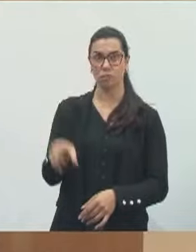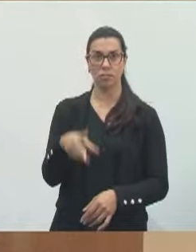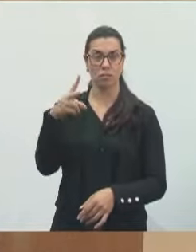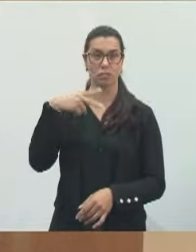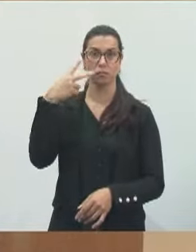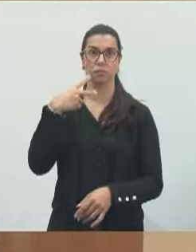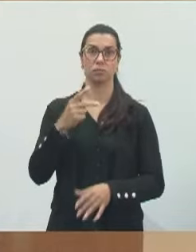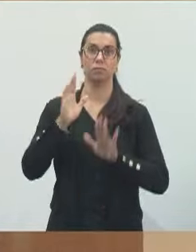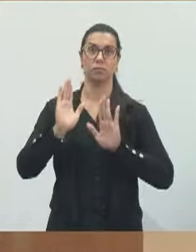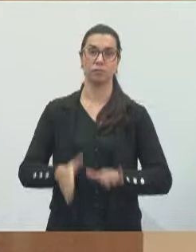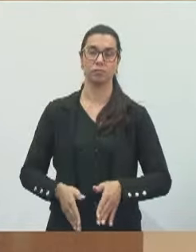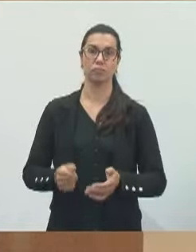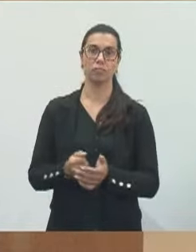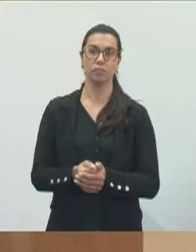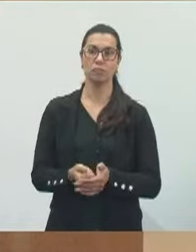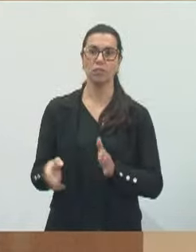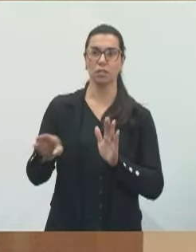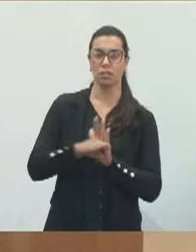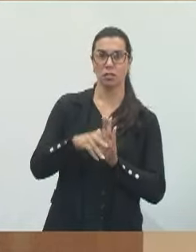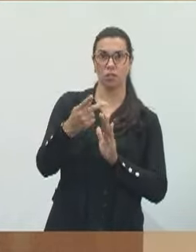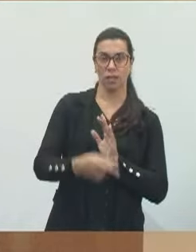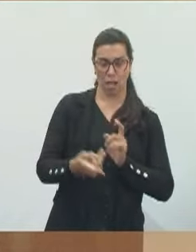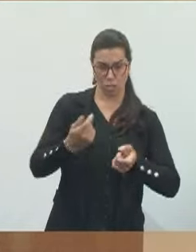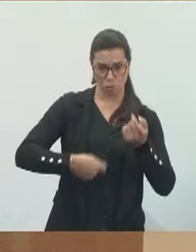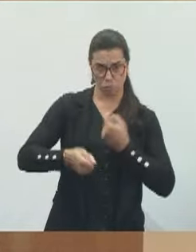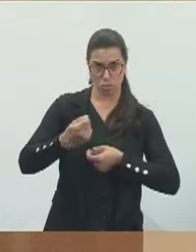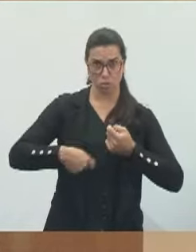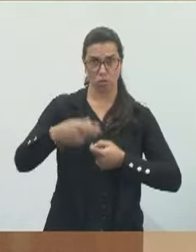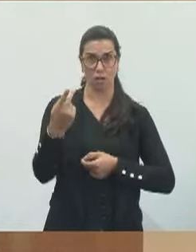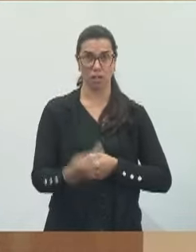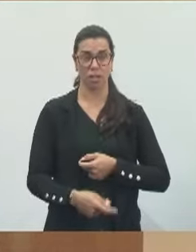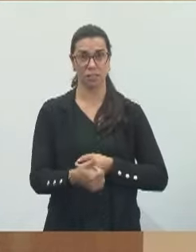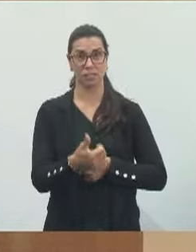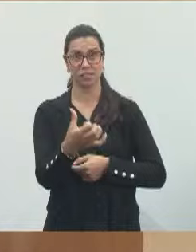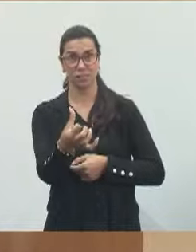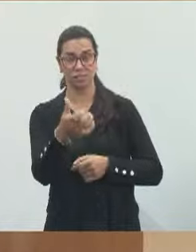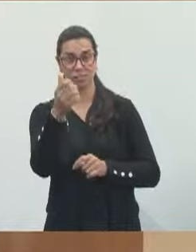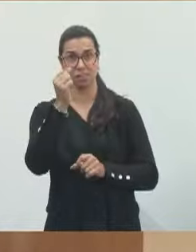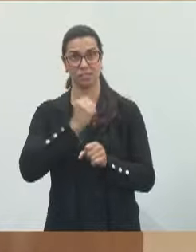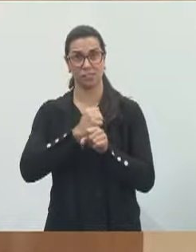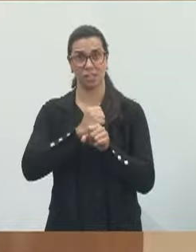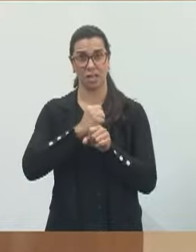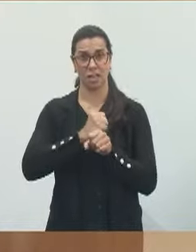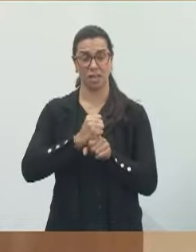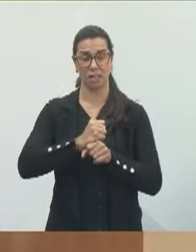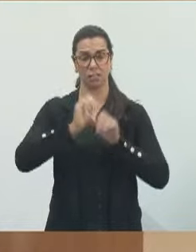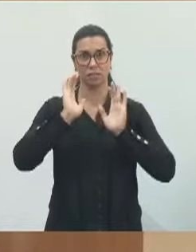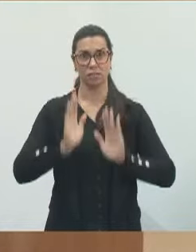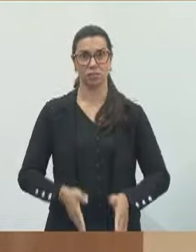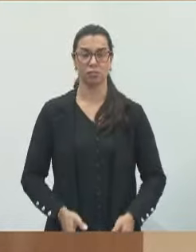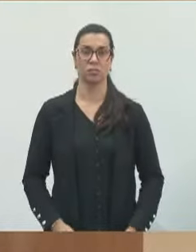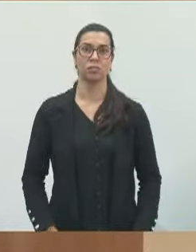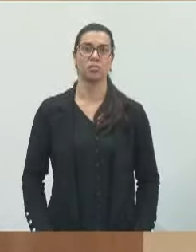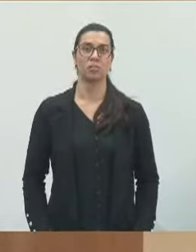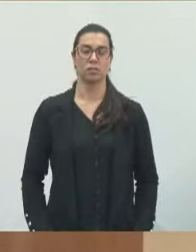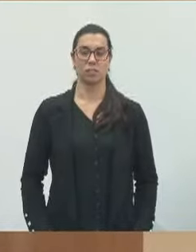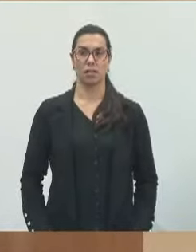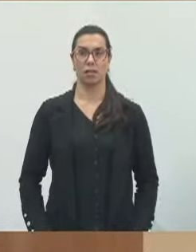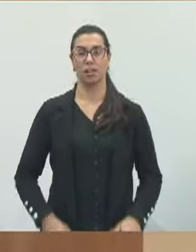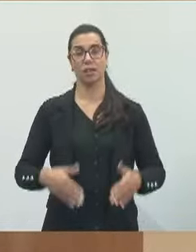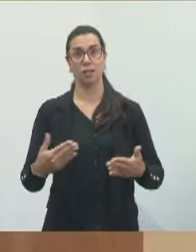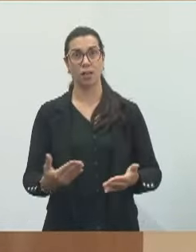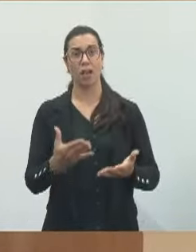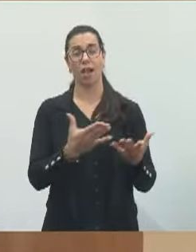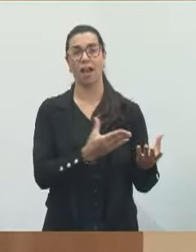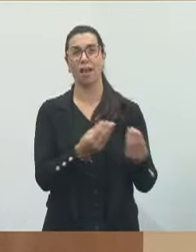já tiveram aqui, né, administraram essa cidade por 16 anos. 16 anos tiveram à frente dessa cidade, né, e muitas